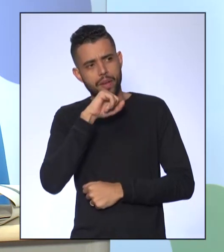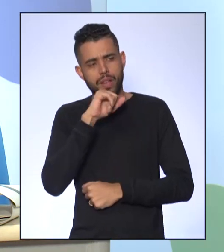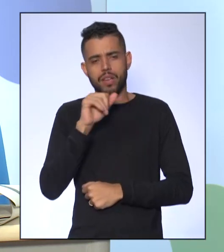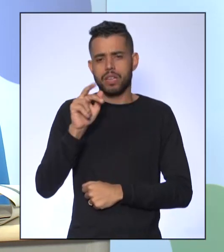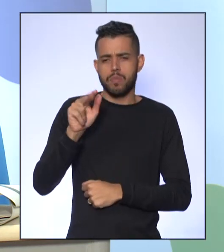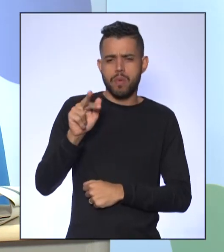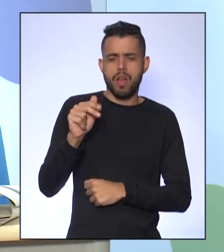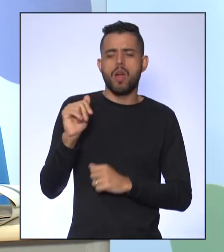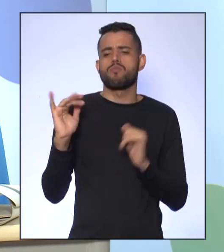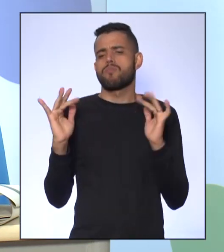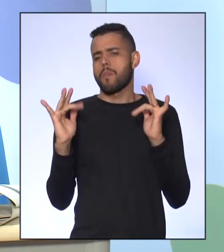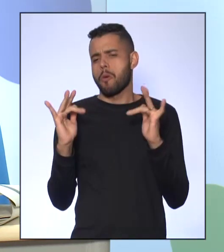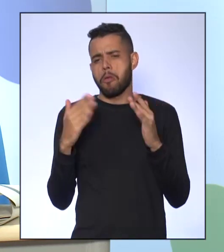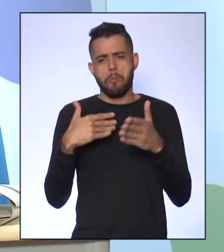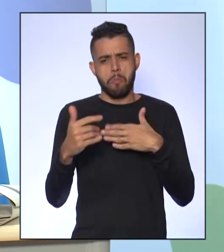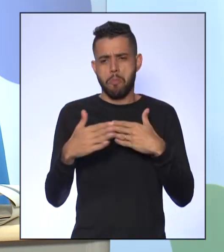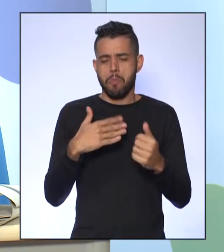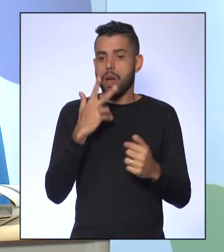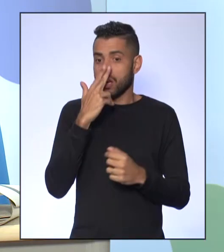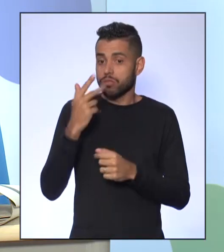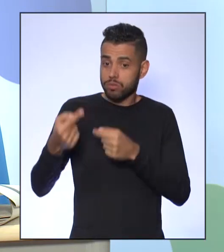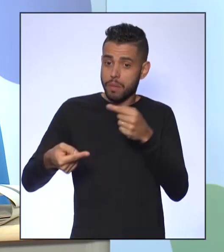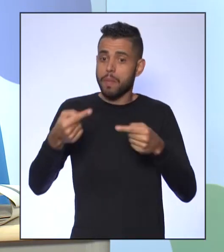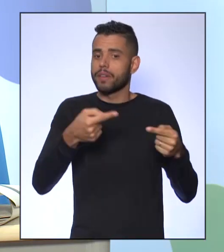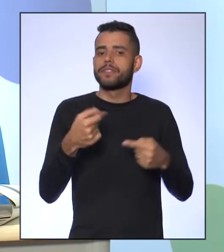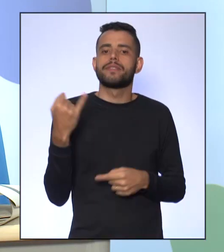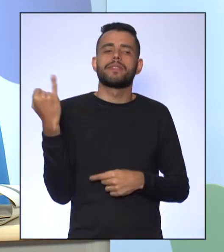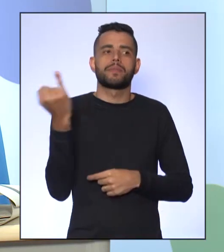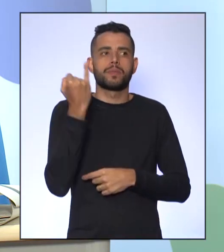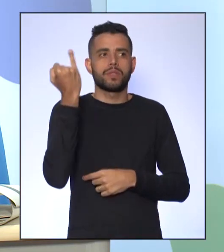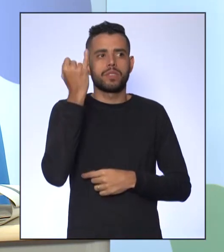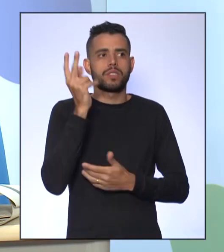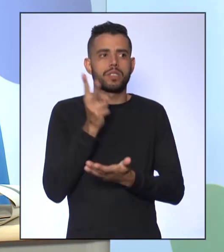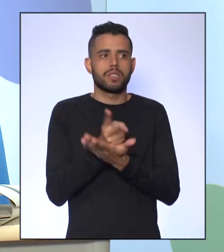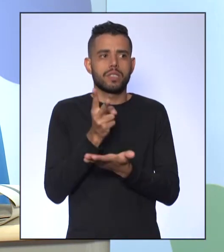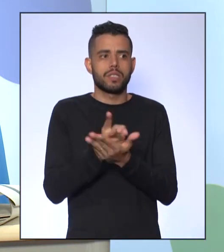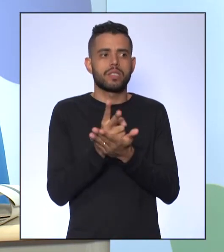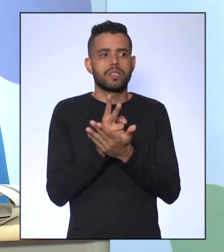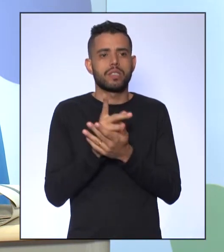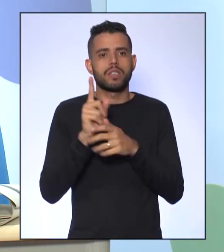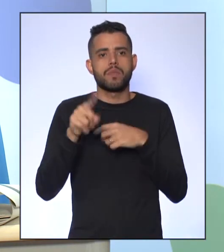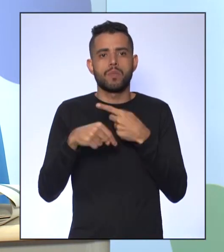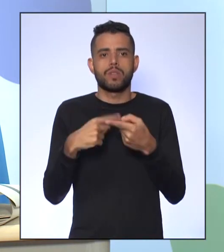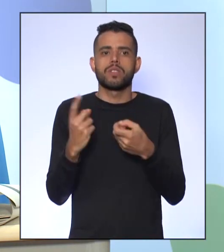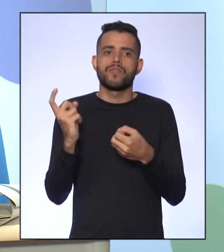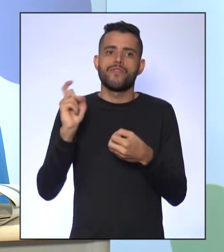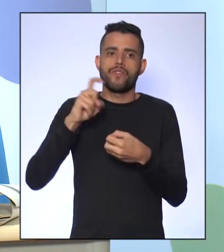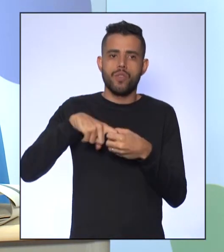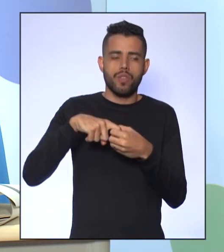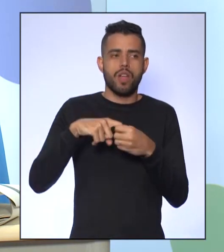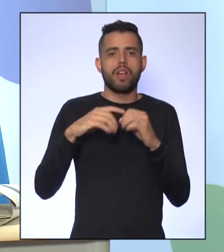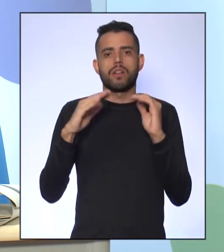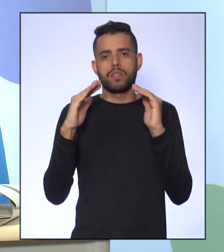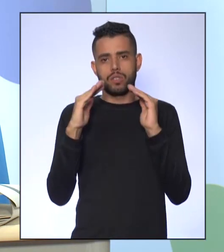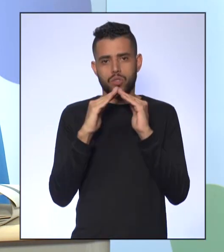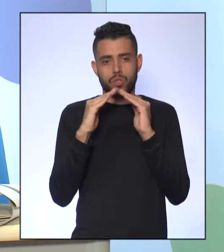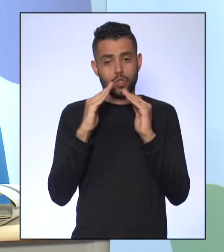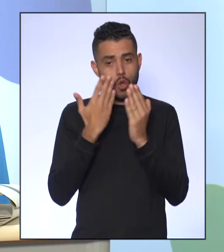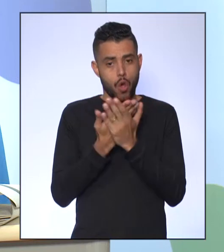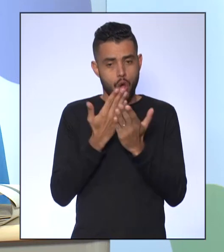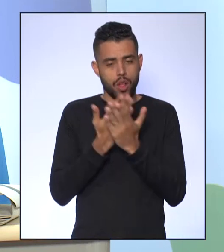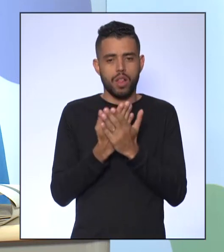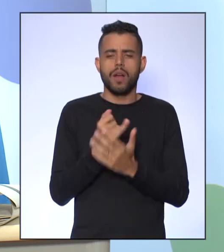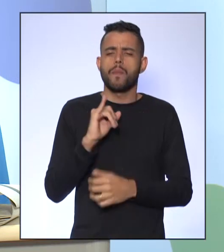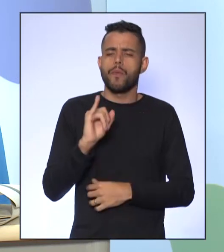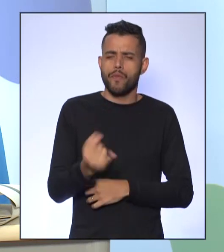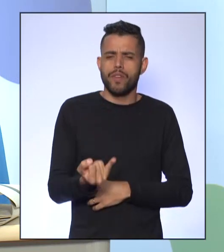seu namorado. Eu acho que o debate ele é sempre importante. E quando vocês voltarem para a escola, né, aproveitem bastante